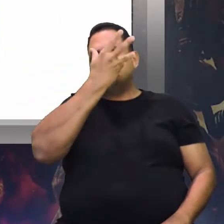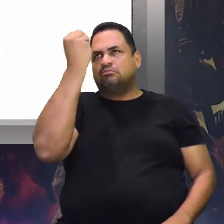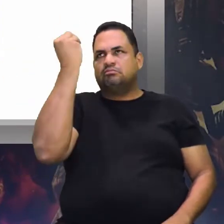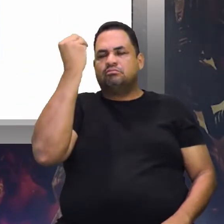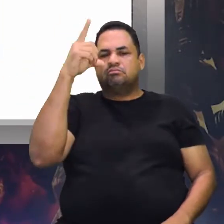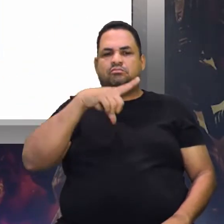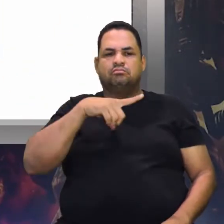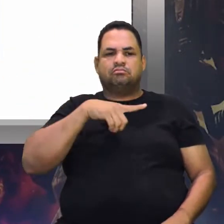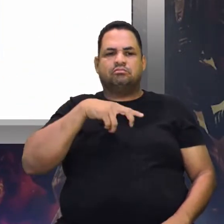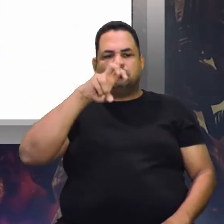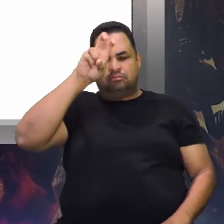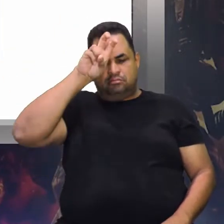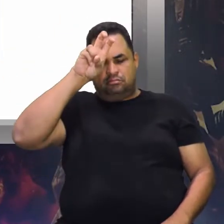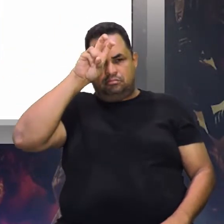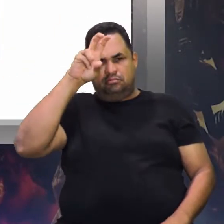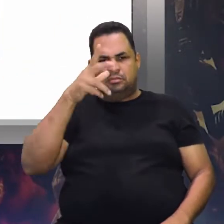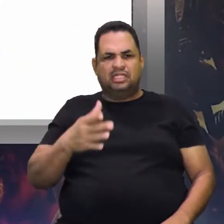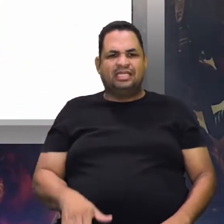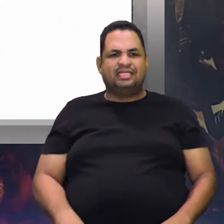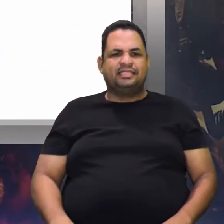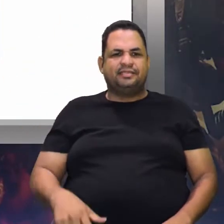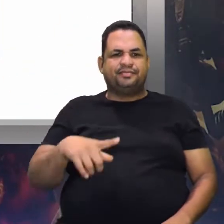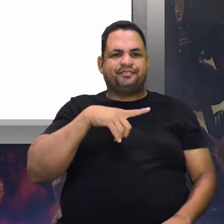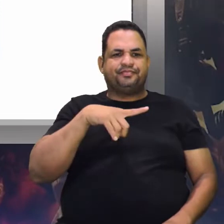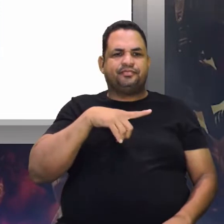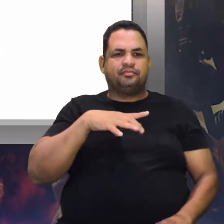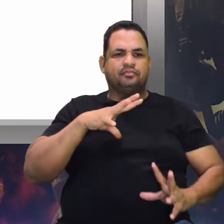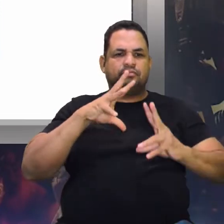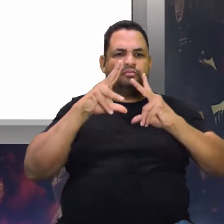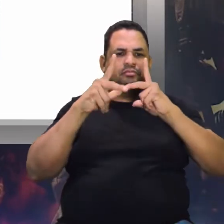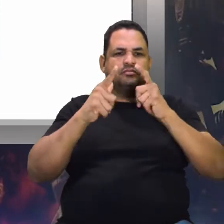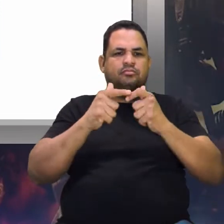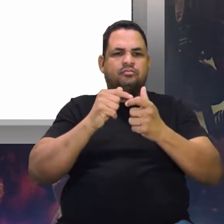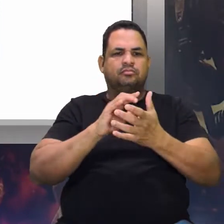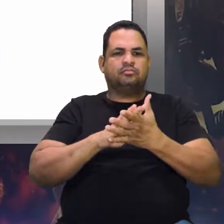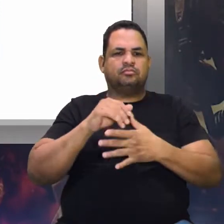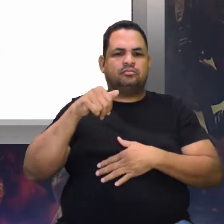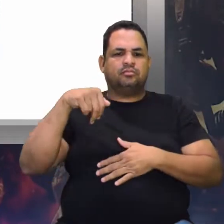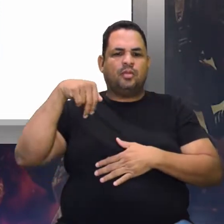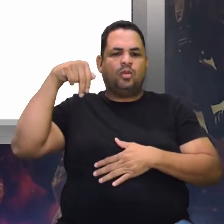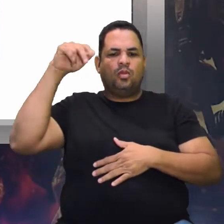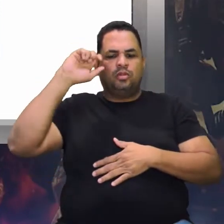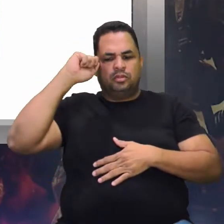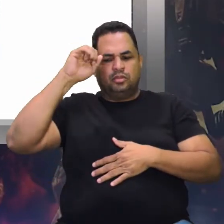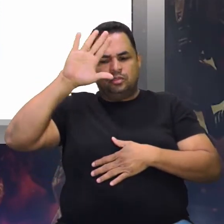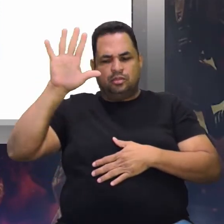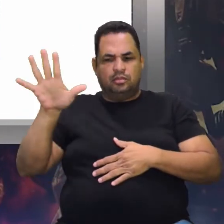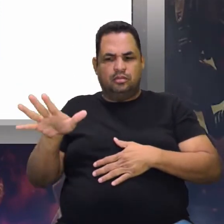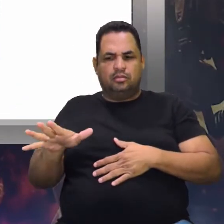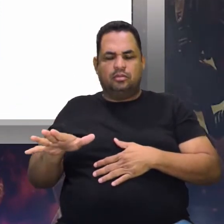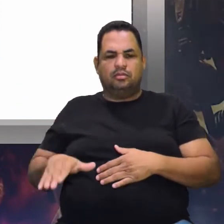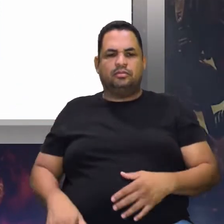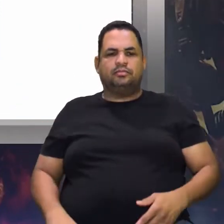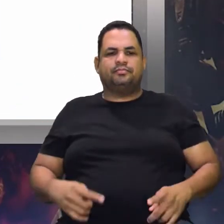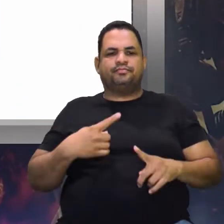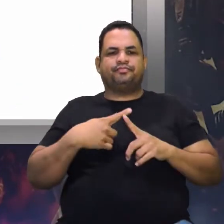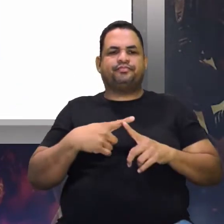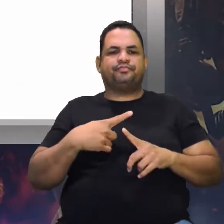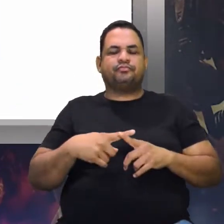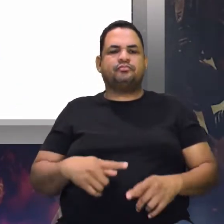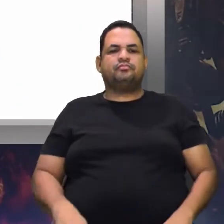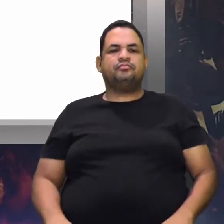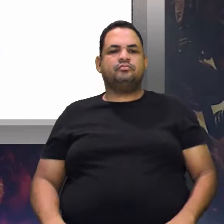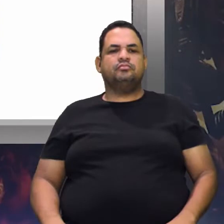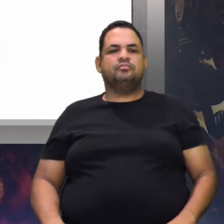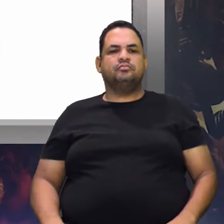o Egito, nós temos ali toda aquela região do norte da África, porque nós temos a África que